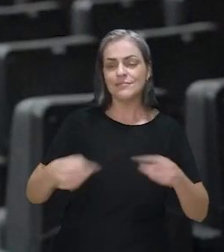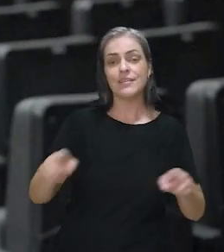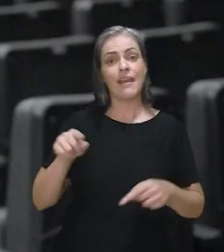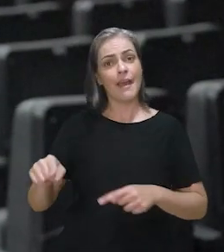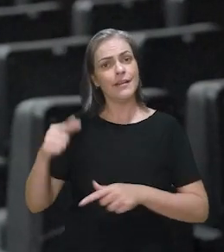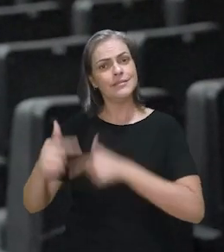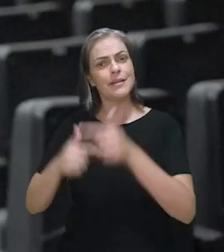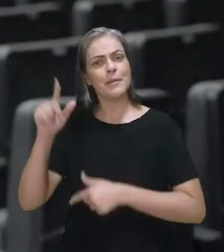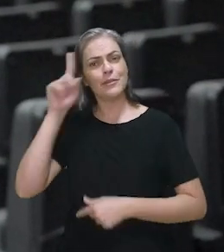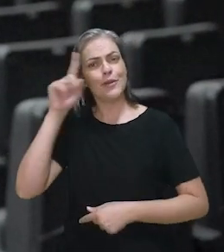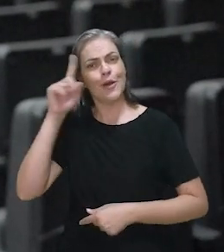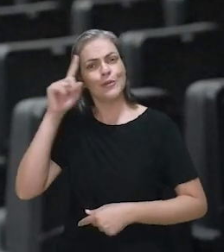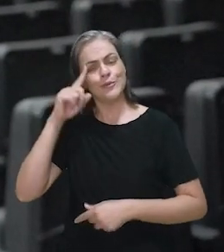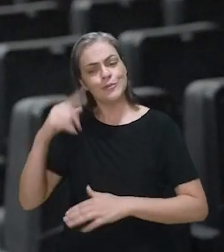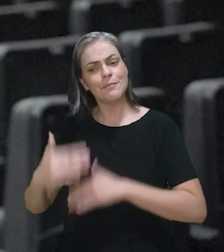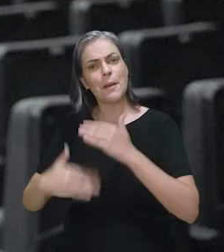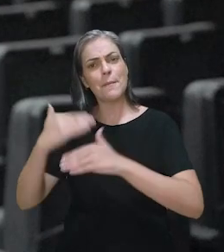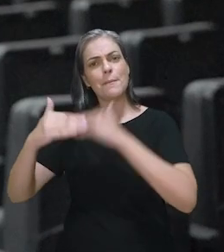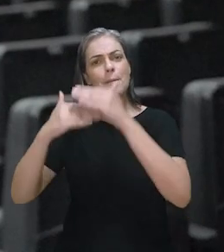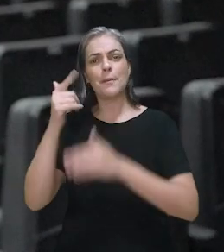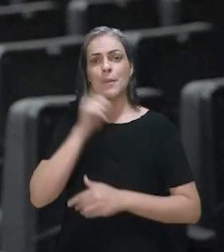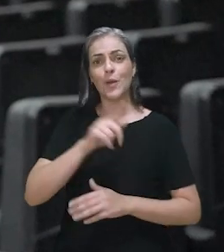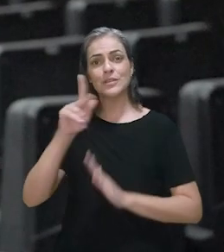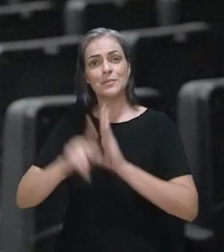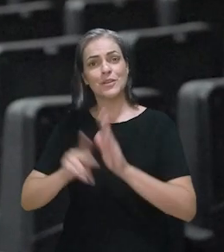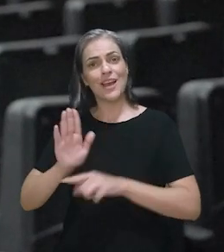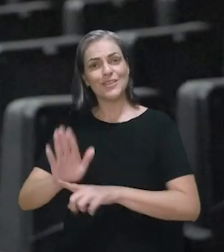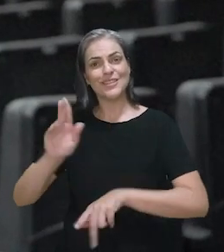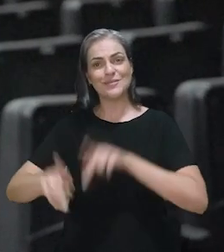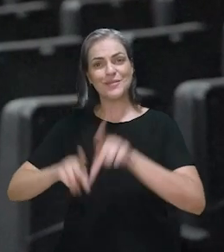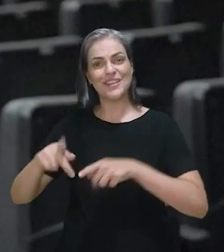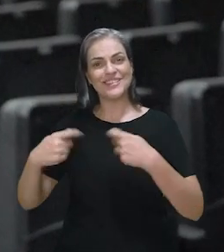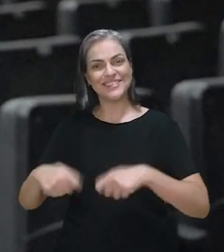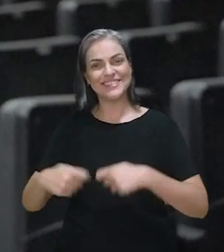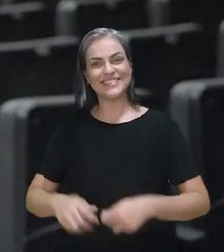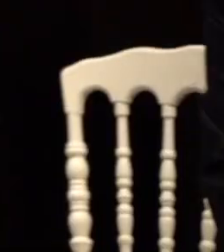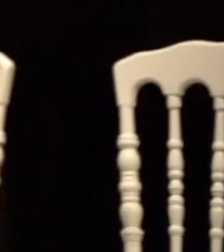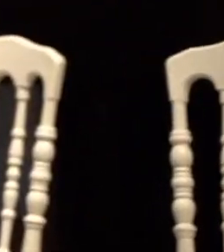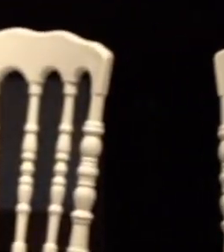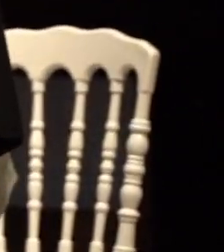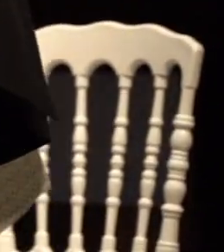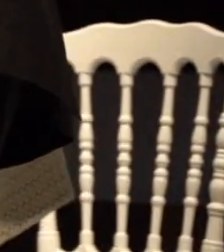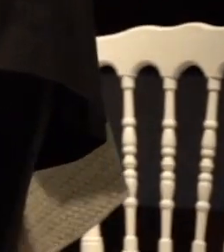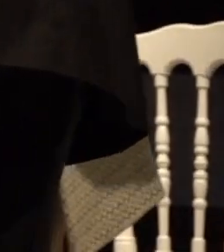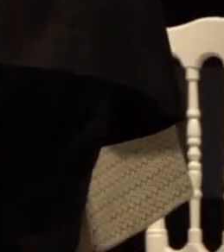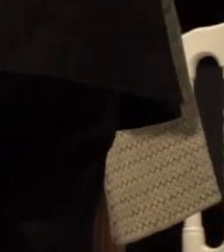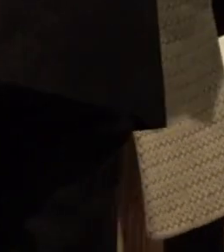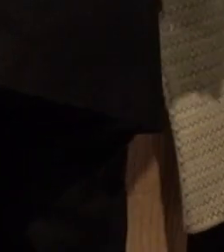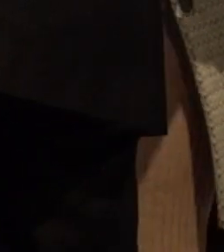fazem o filme todo dia aqui para que as políticas públicas cheguem para as pessoas que mais precisam.